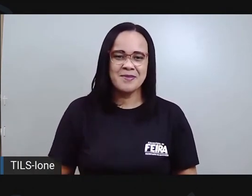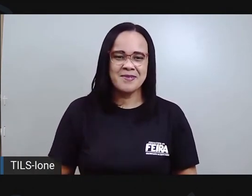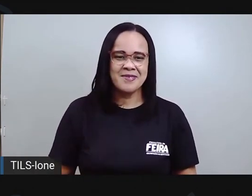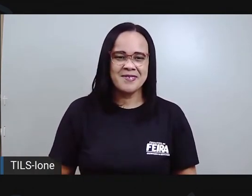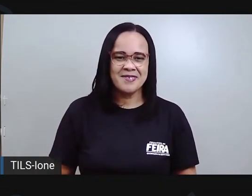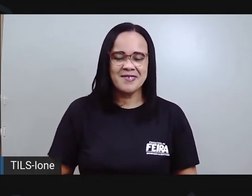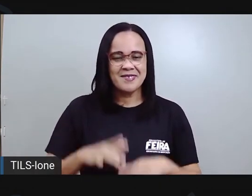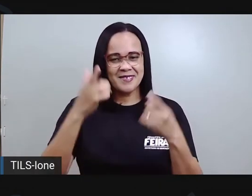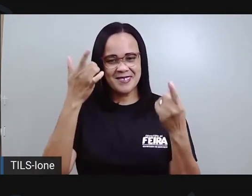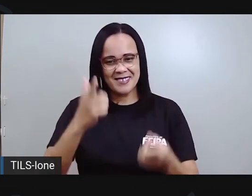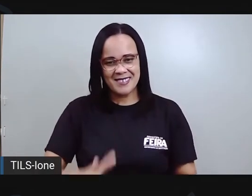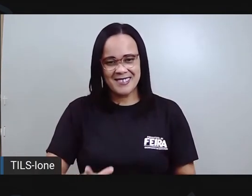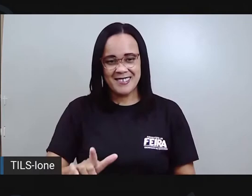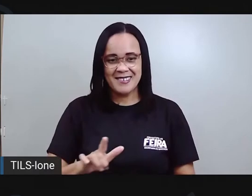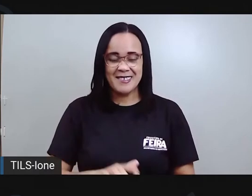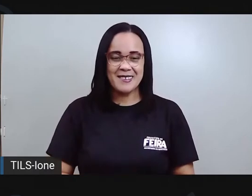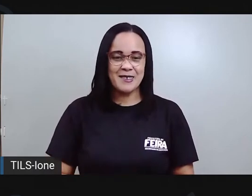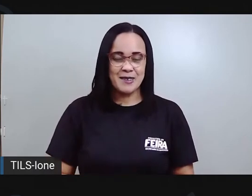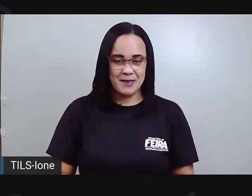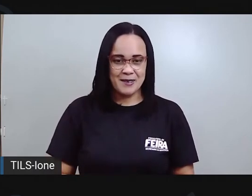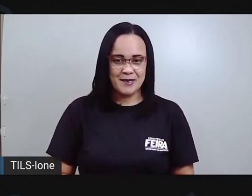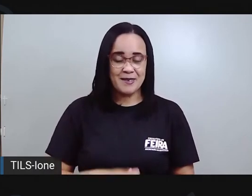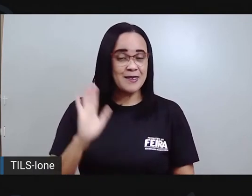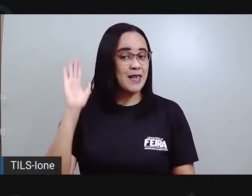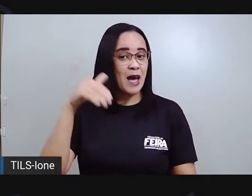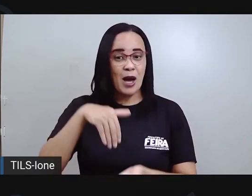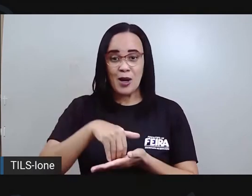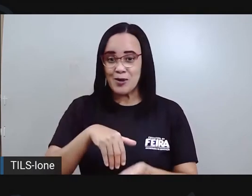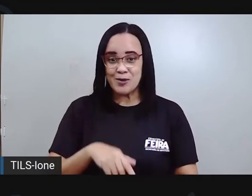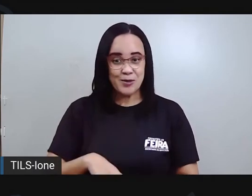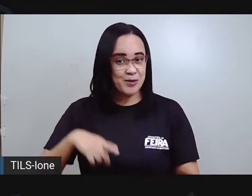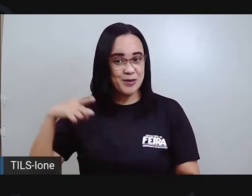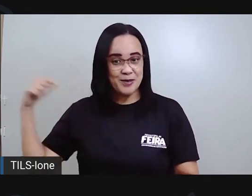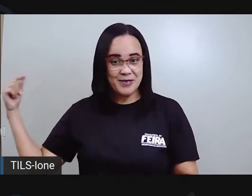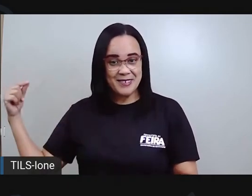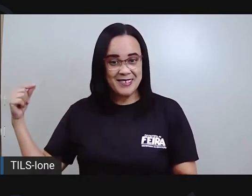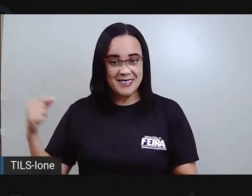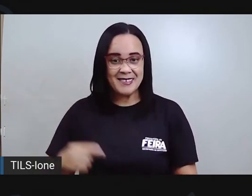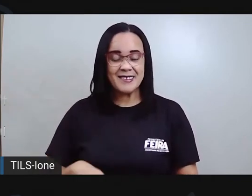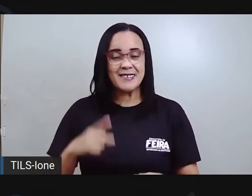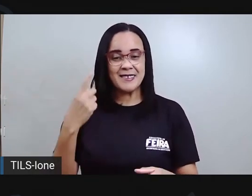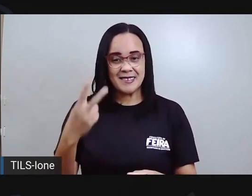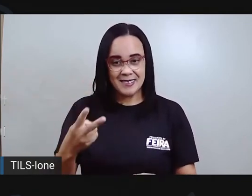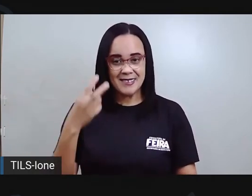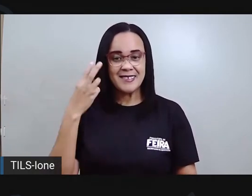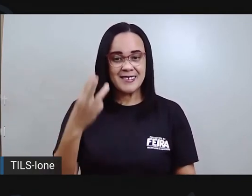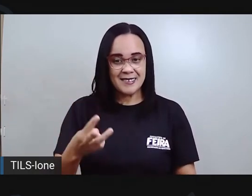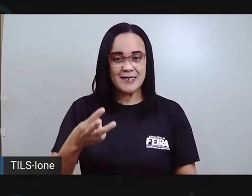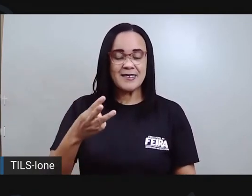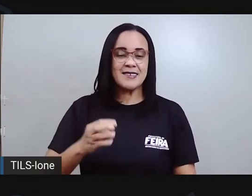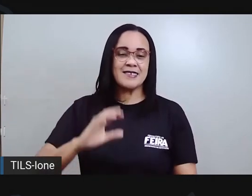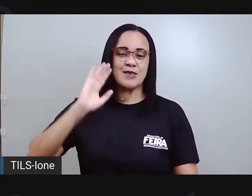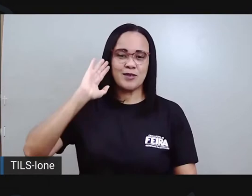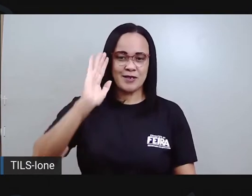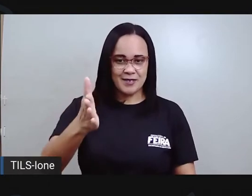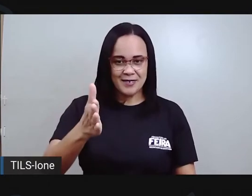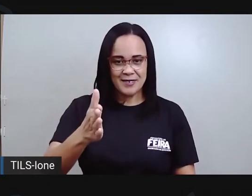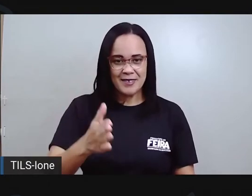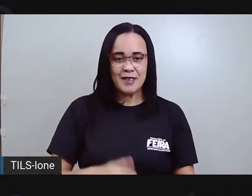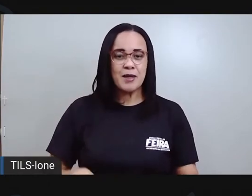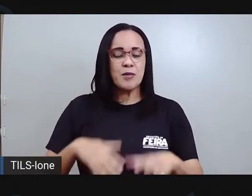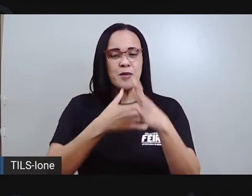De novo, pra gente... A última de ir embora? Vamos lá. Um, Dois, dois, três três. e já.